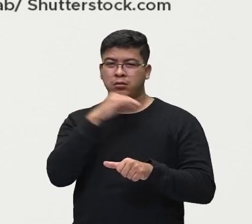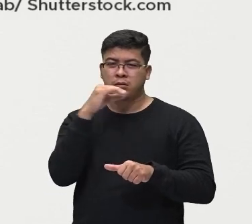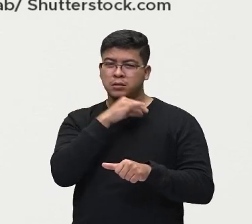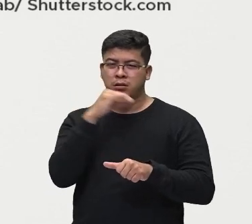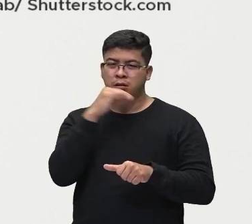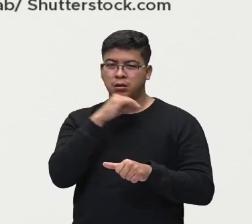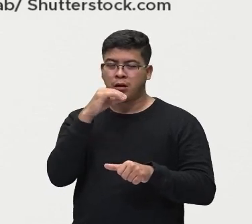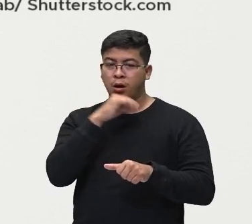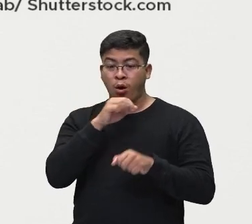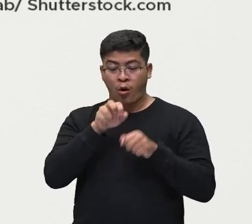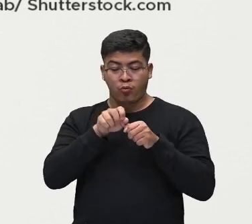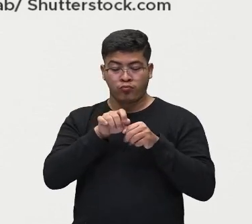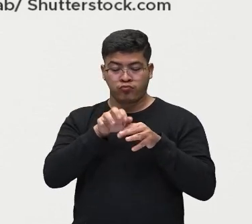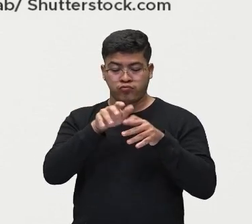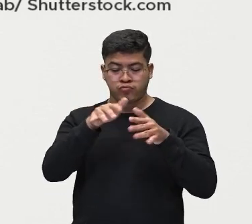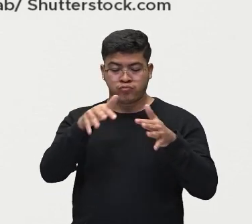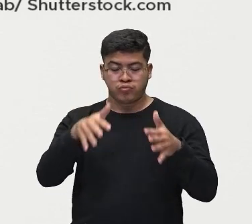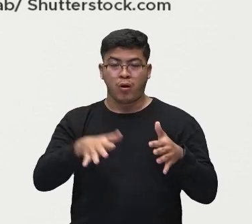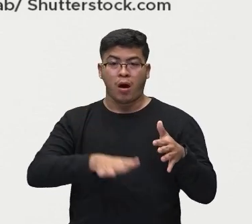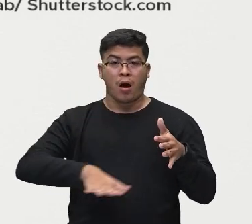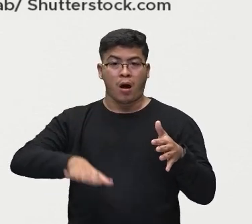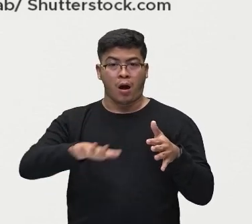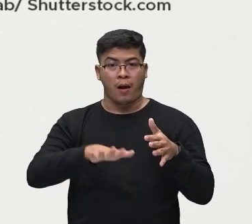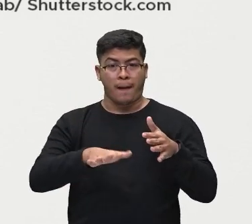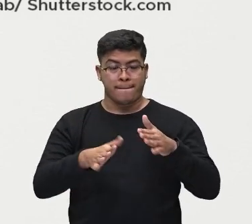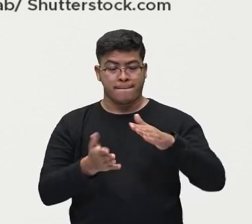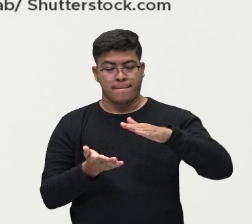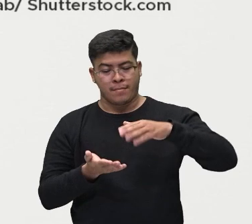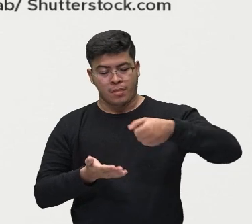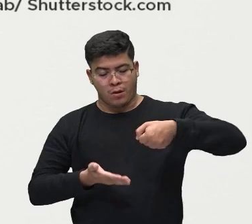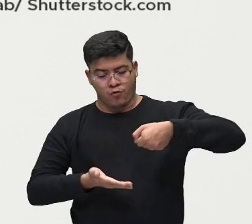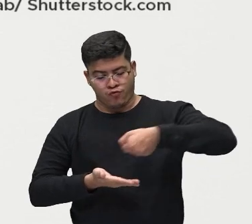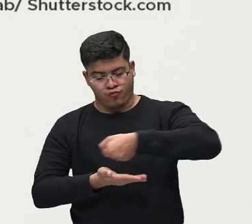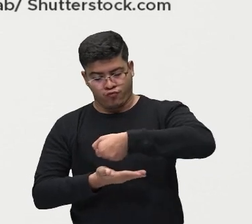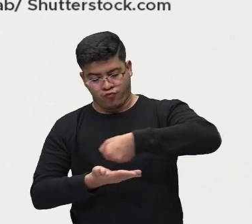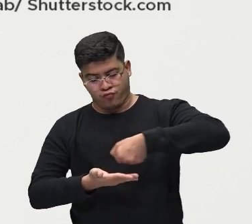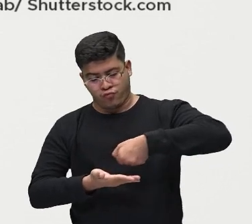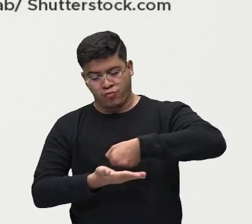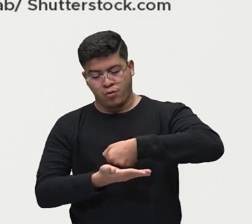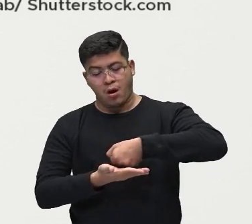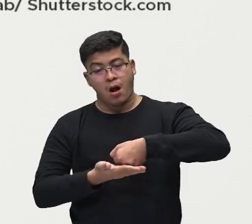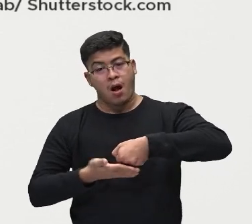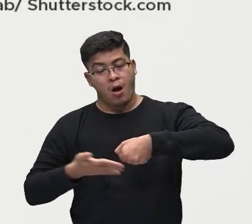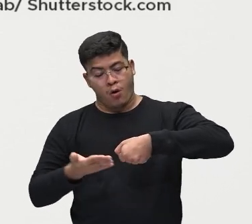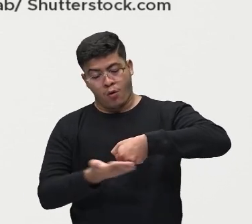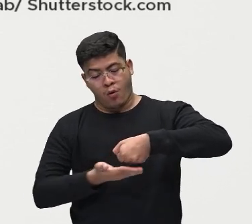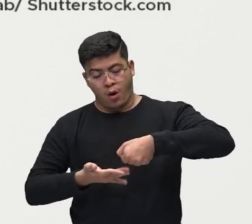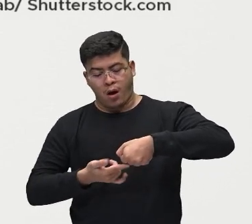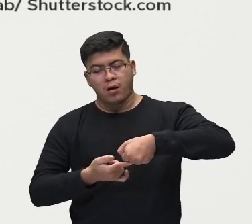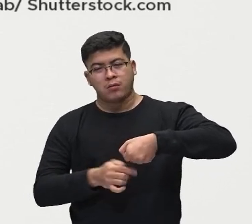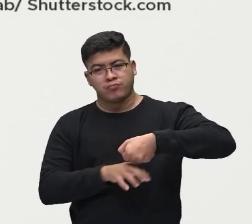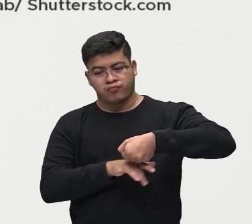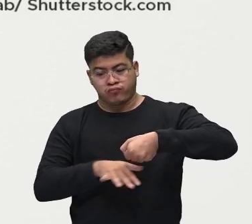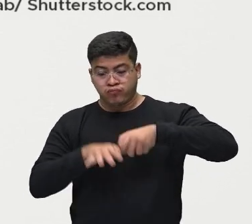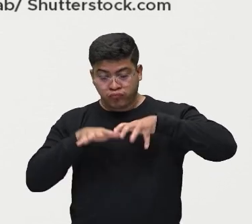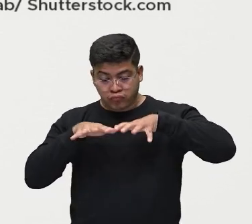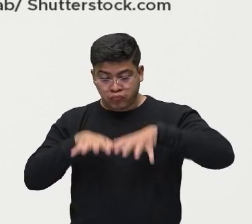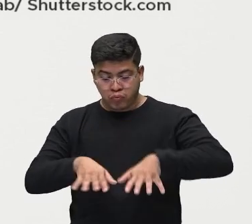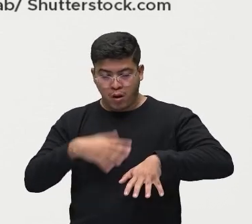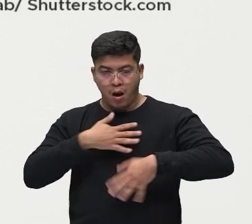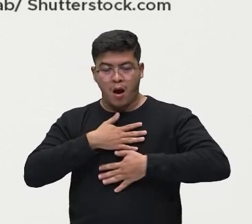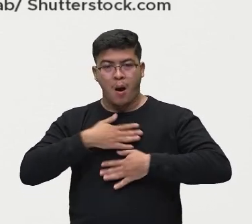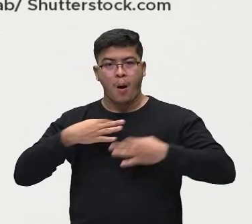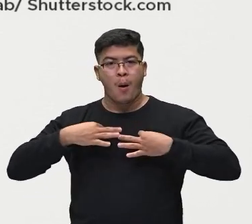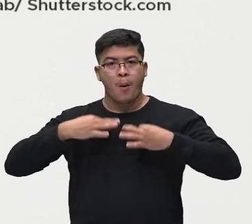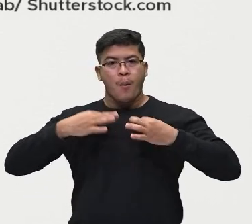energia elétrica e vai aquecer esse ferro, essa parte de ferro, que vai passar o seu calor